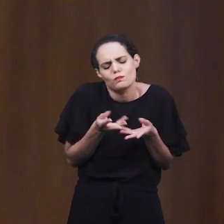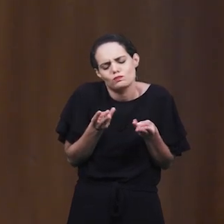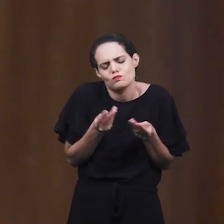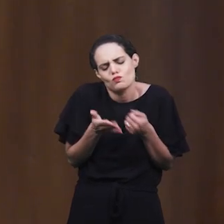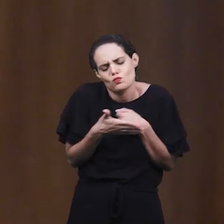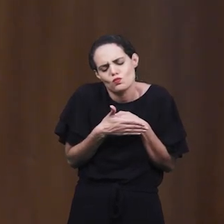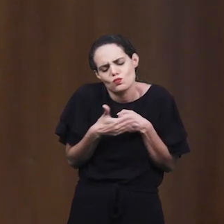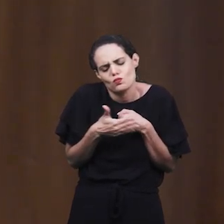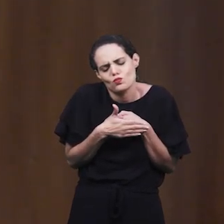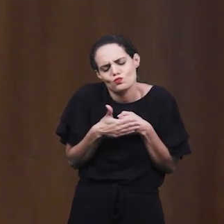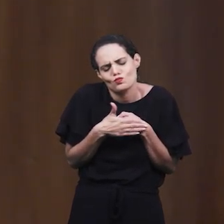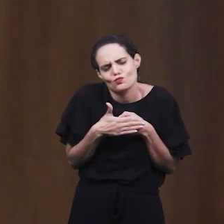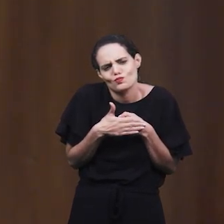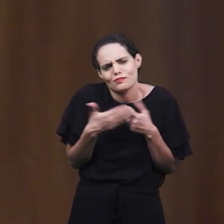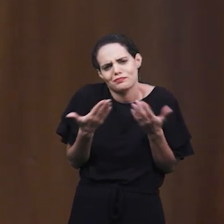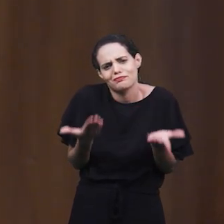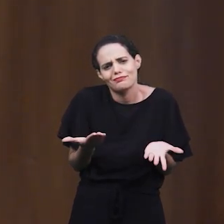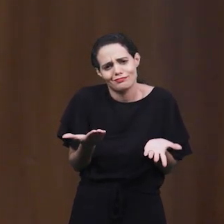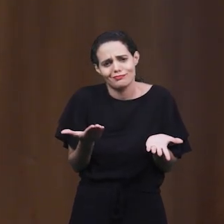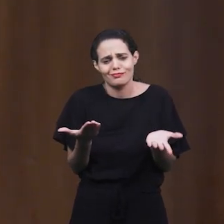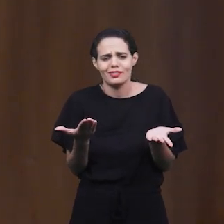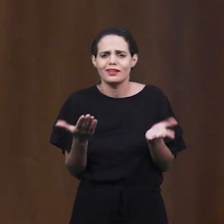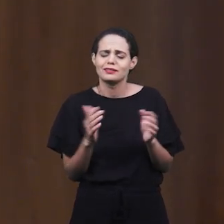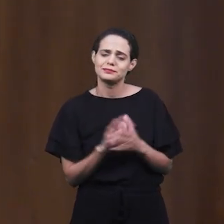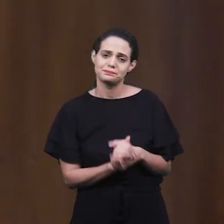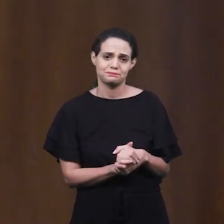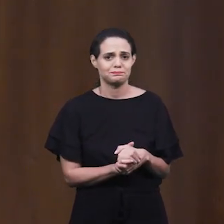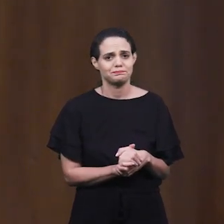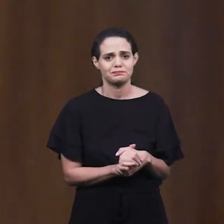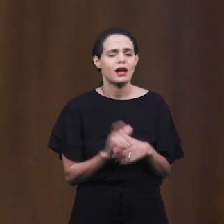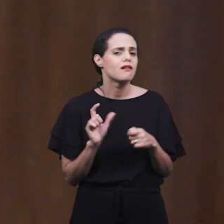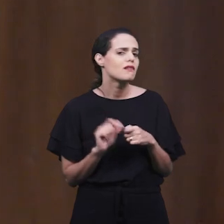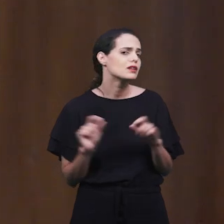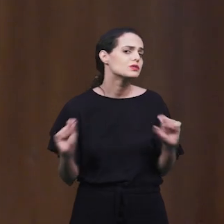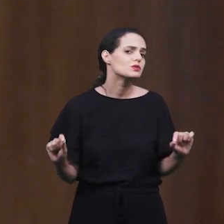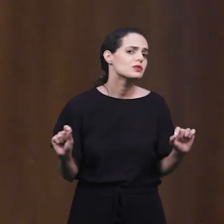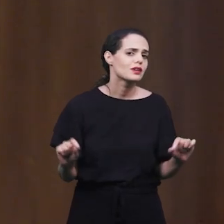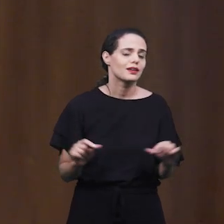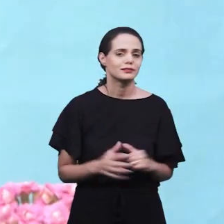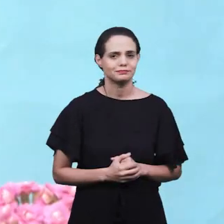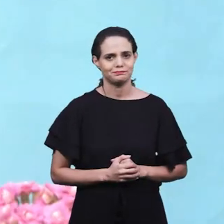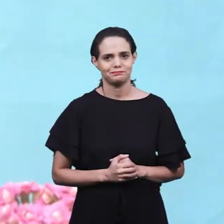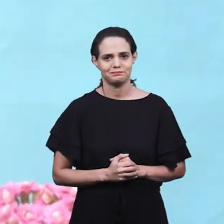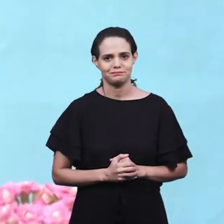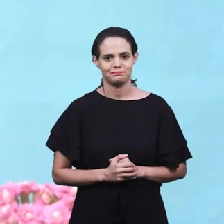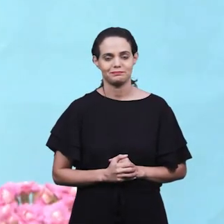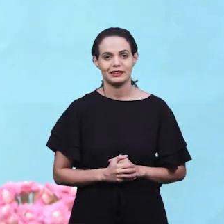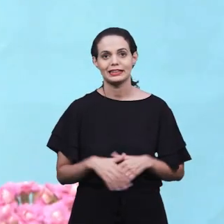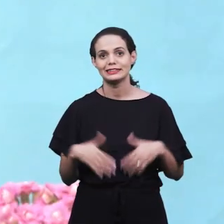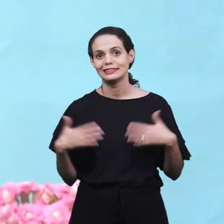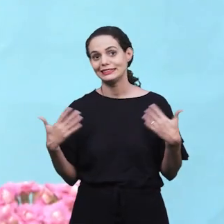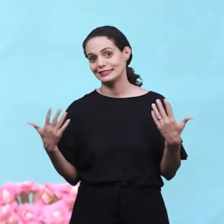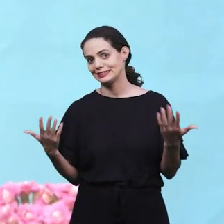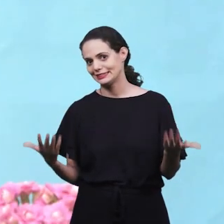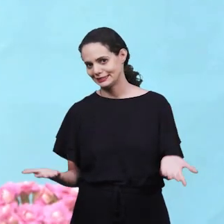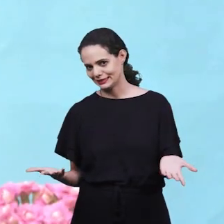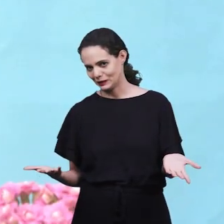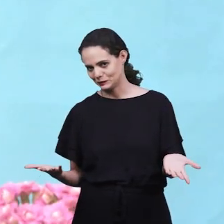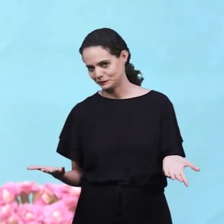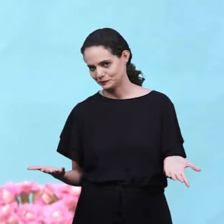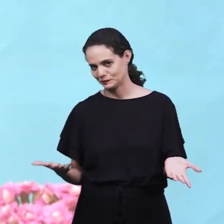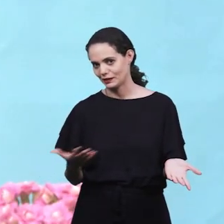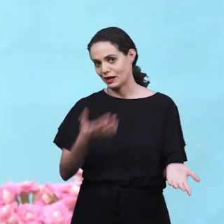Mimando um pouco mais de uma certa forma. Mas e aí? O que a gente faz? Então, ninguém